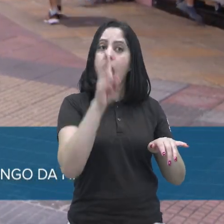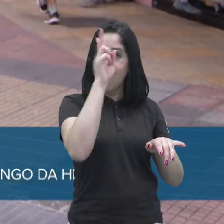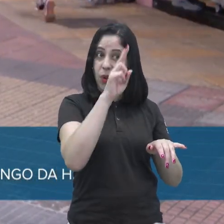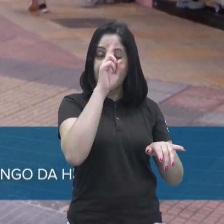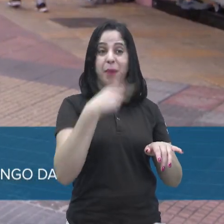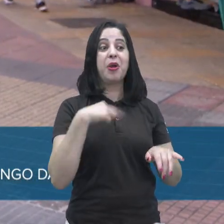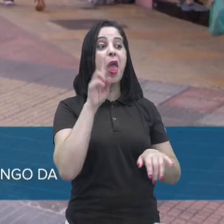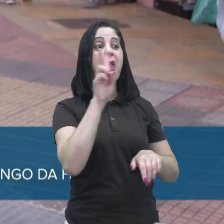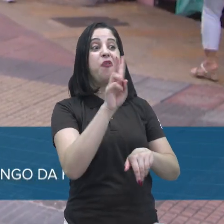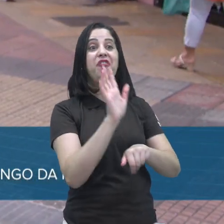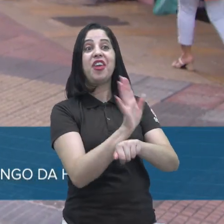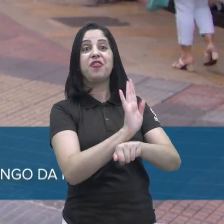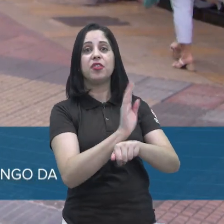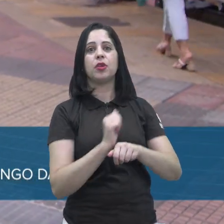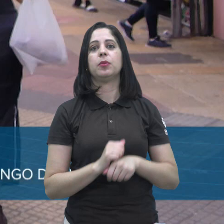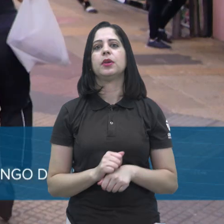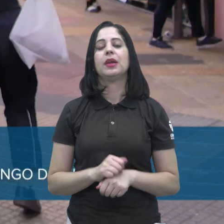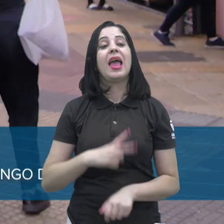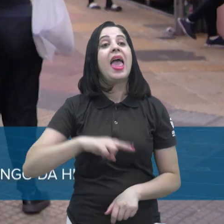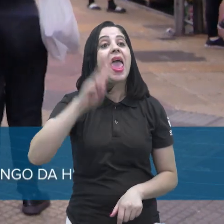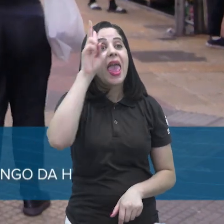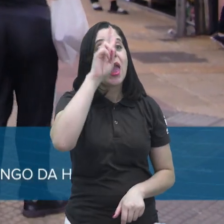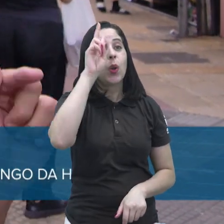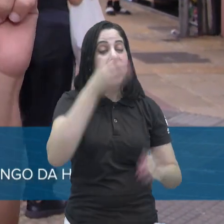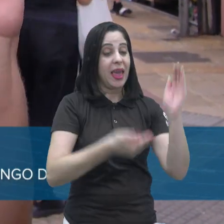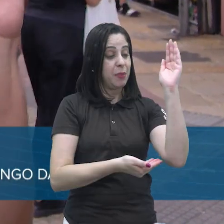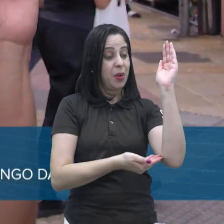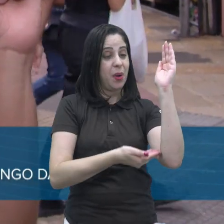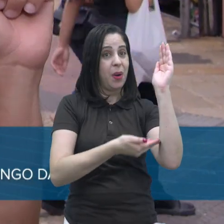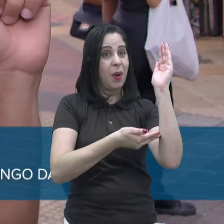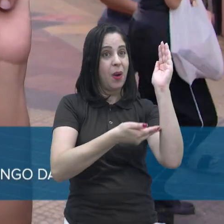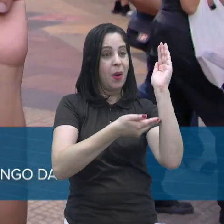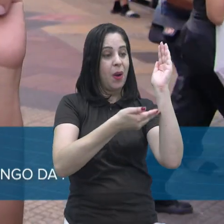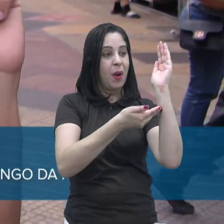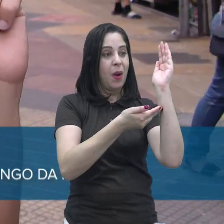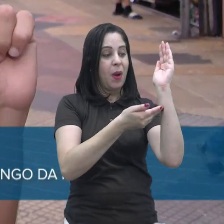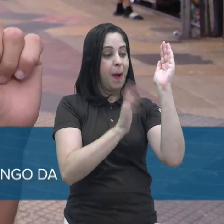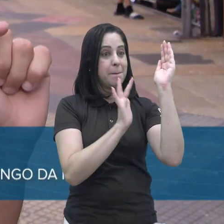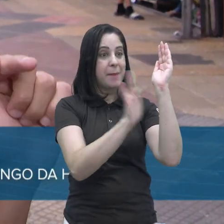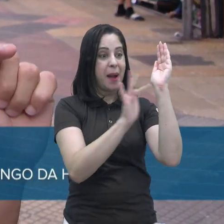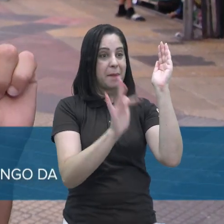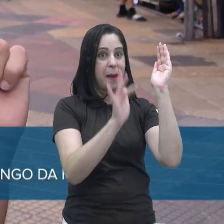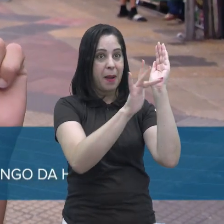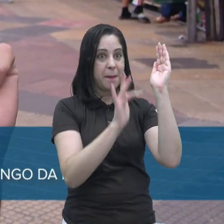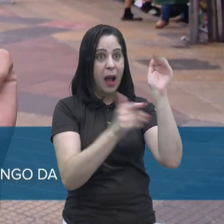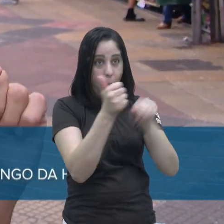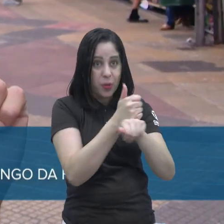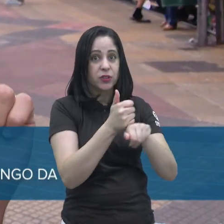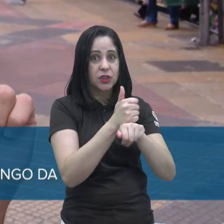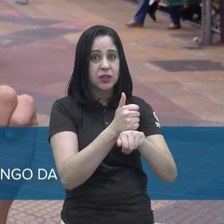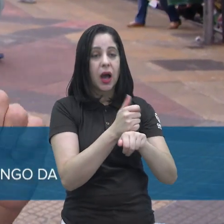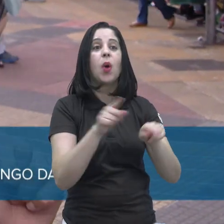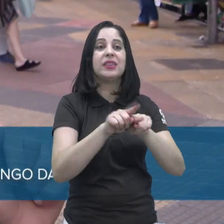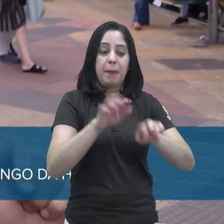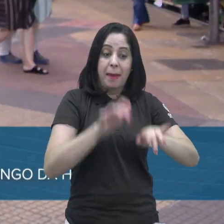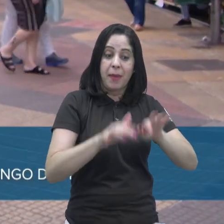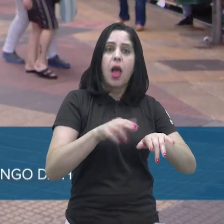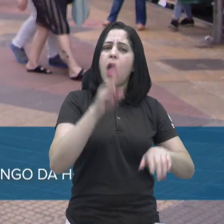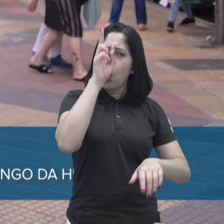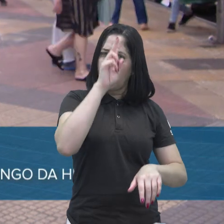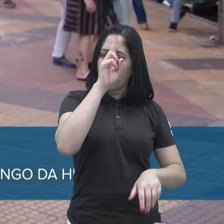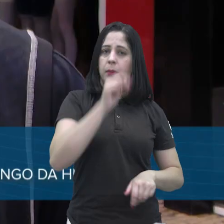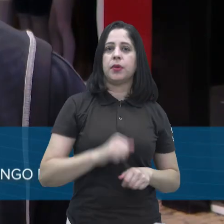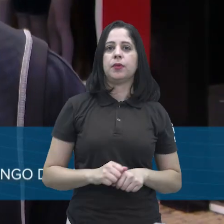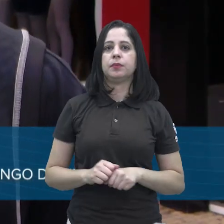vi em série, eu acho. Eu lembro do que apertava o botãozinho para subir nos elevadores e o datilógrafo, eu